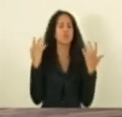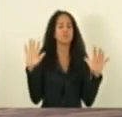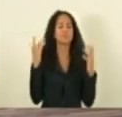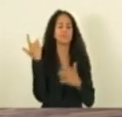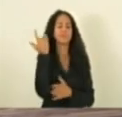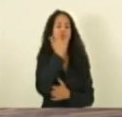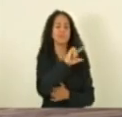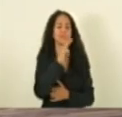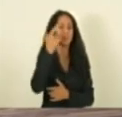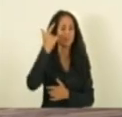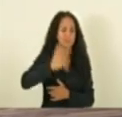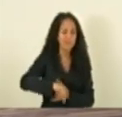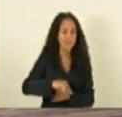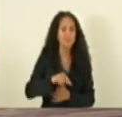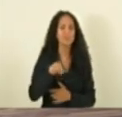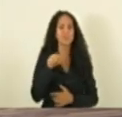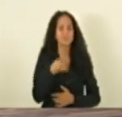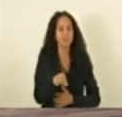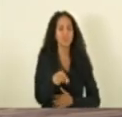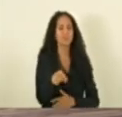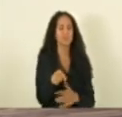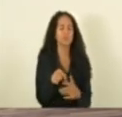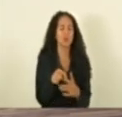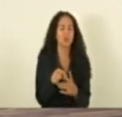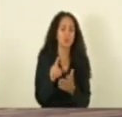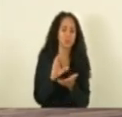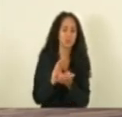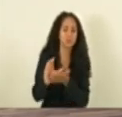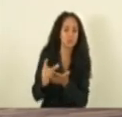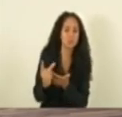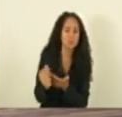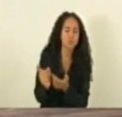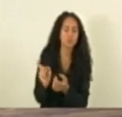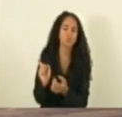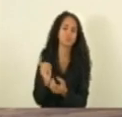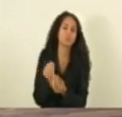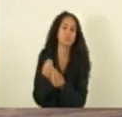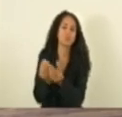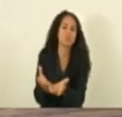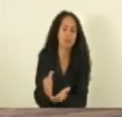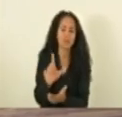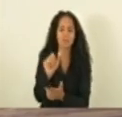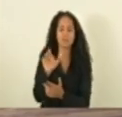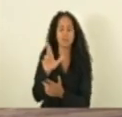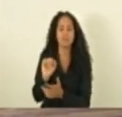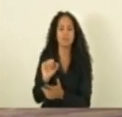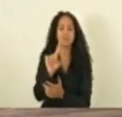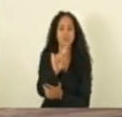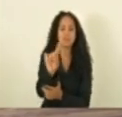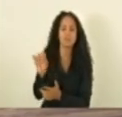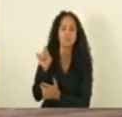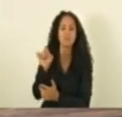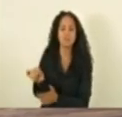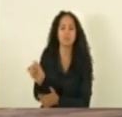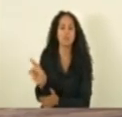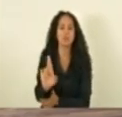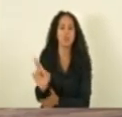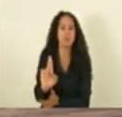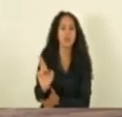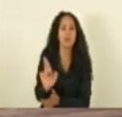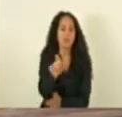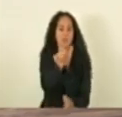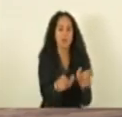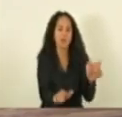consegui fazer chegar nos cofres, na conta da lira mateense, R$100 mil para a formação